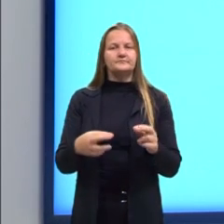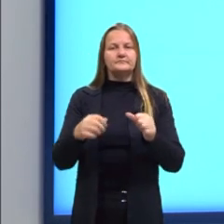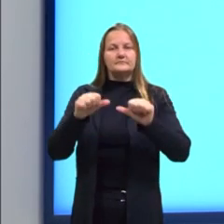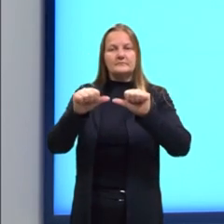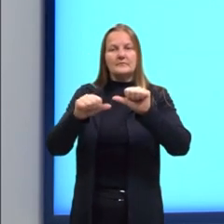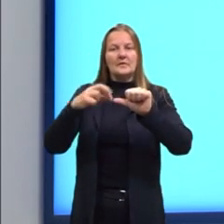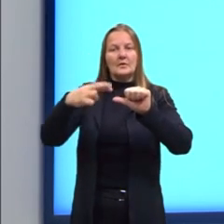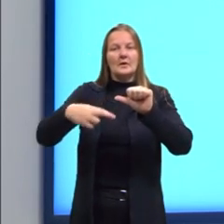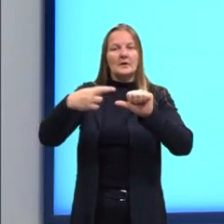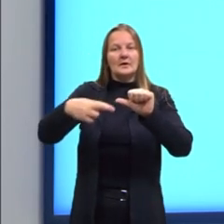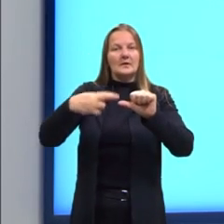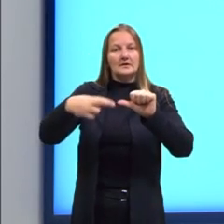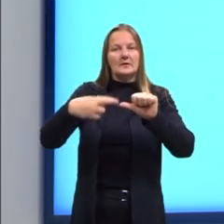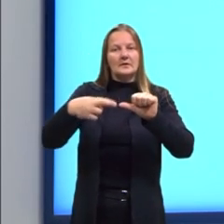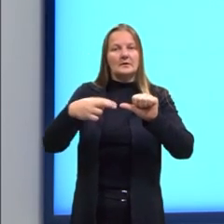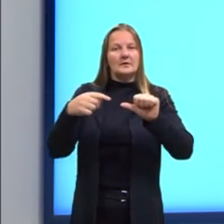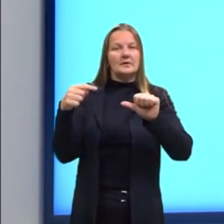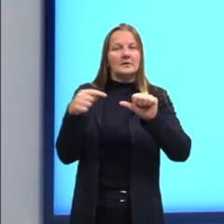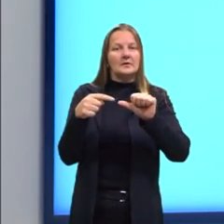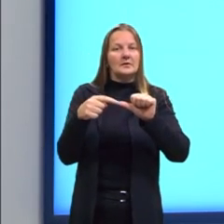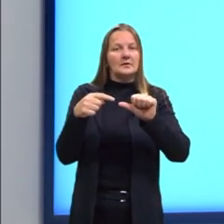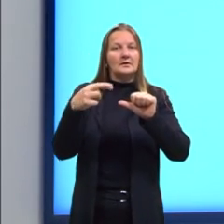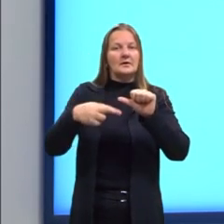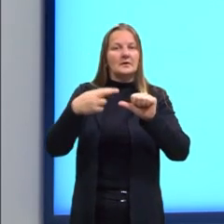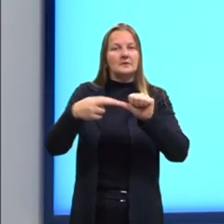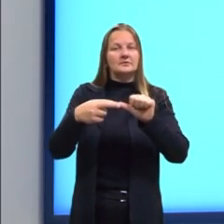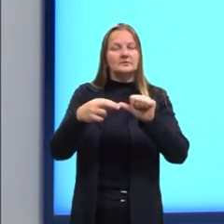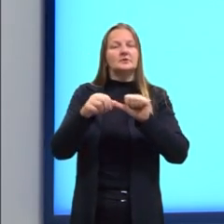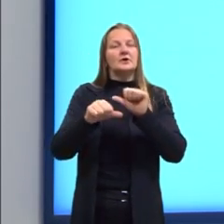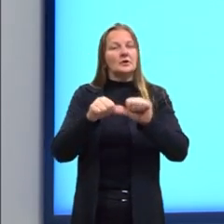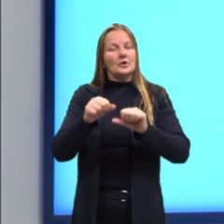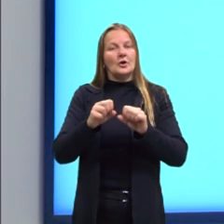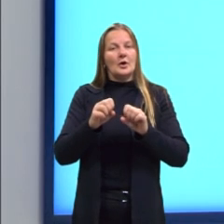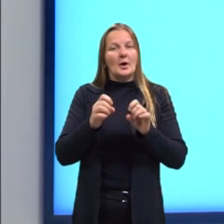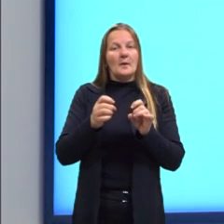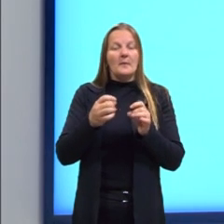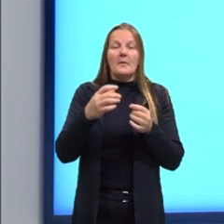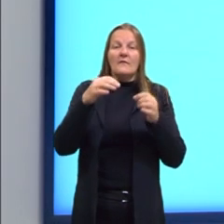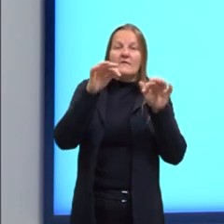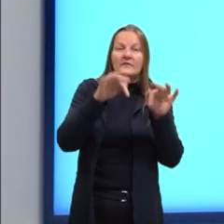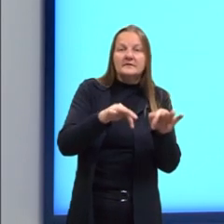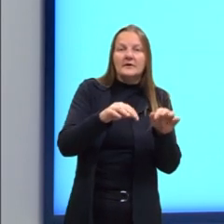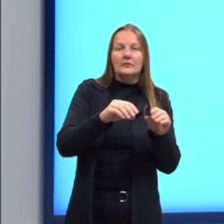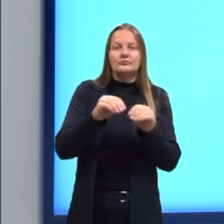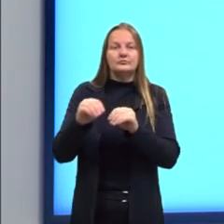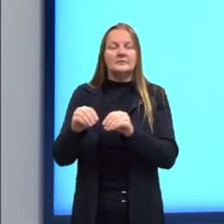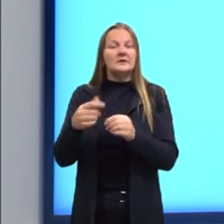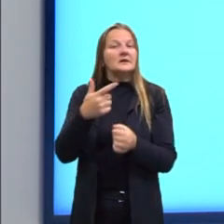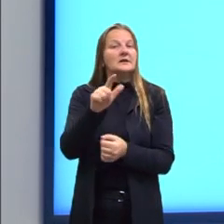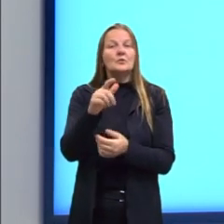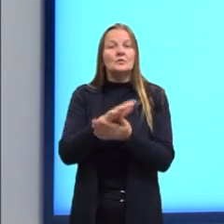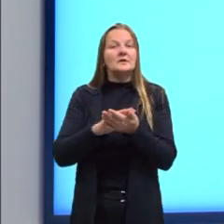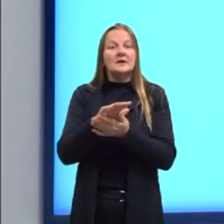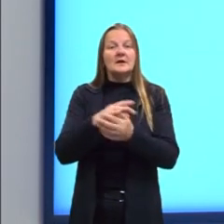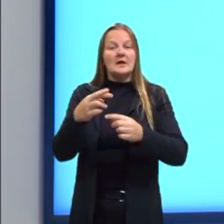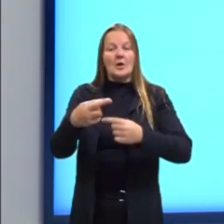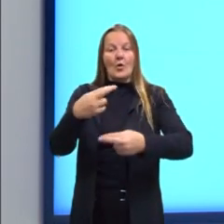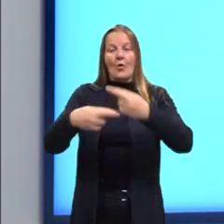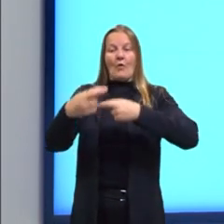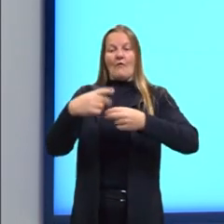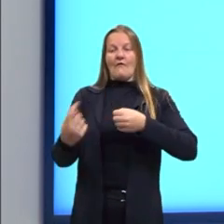reagentes são totalmente convertidos em produtos e não ocorre a reação inversa